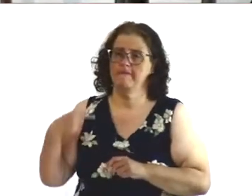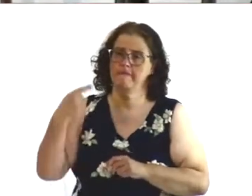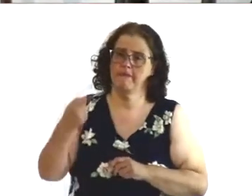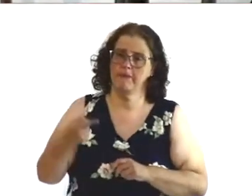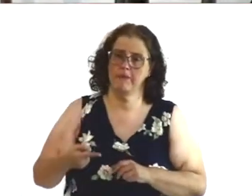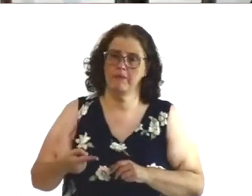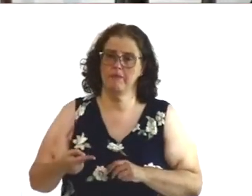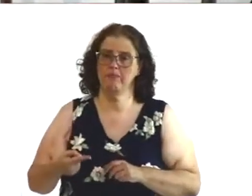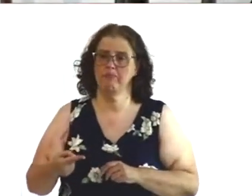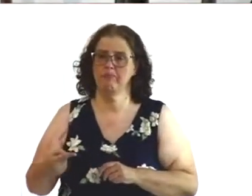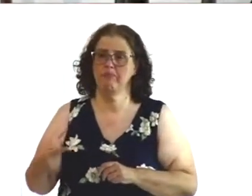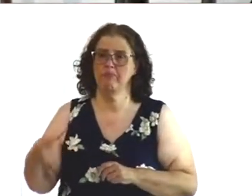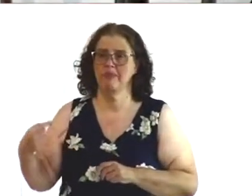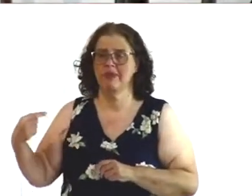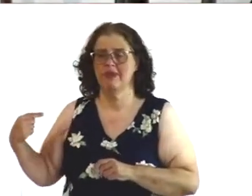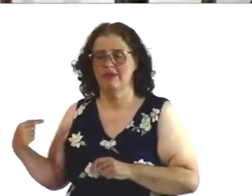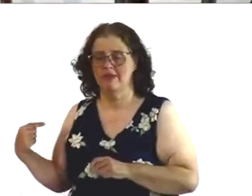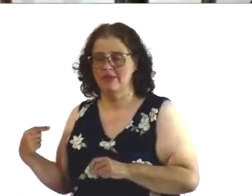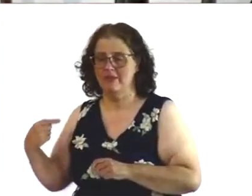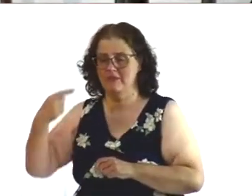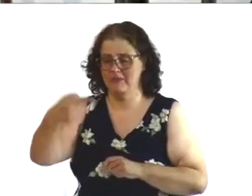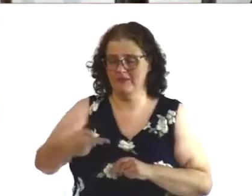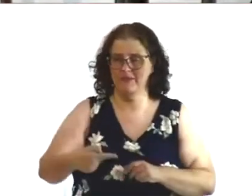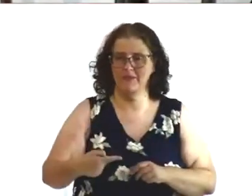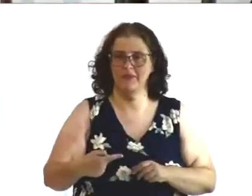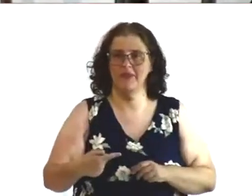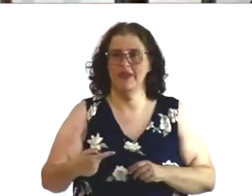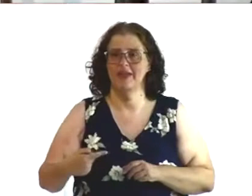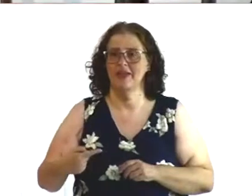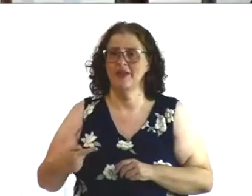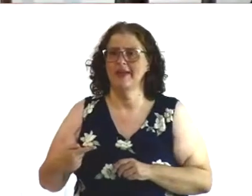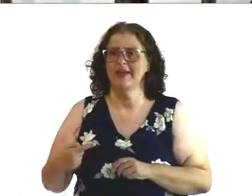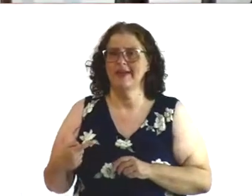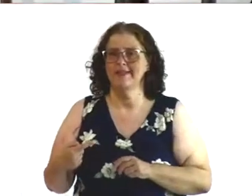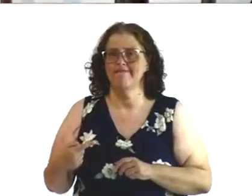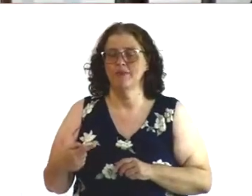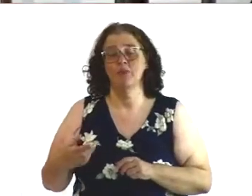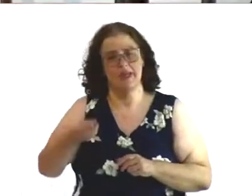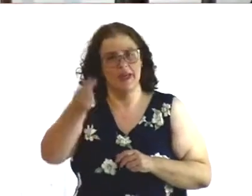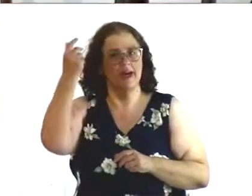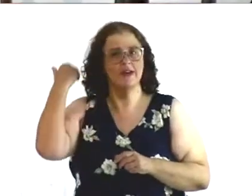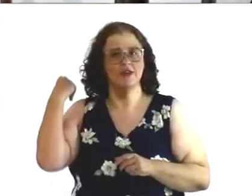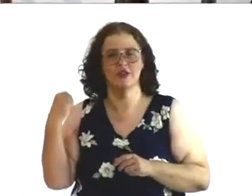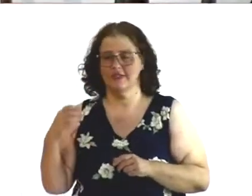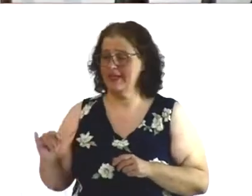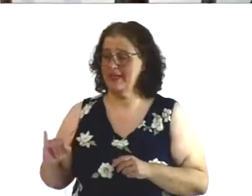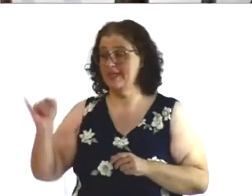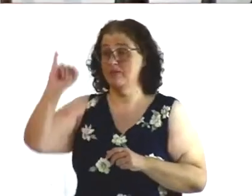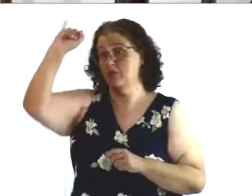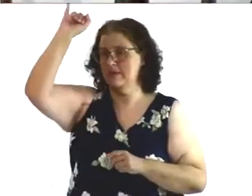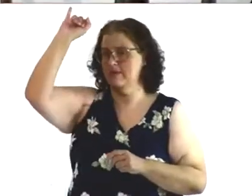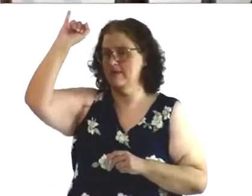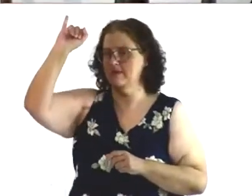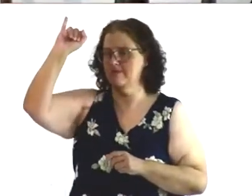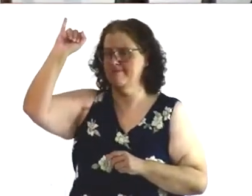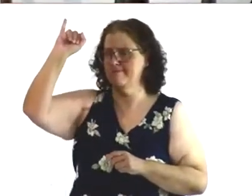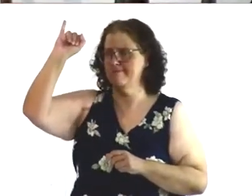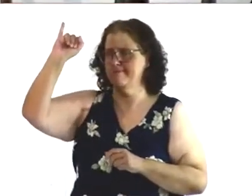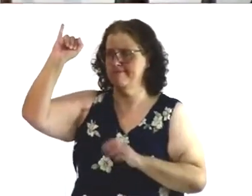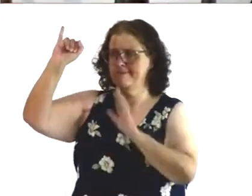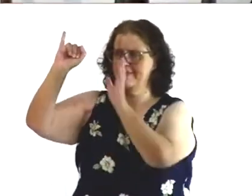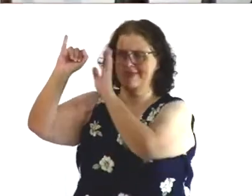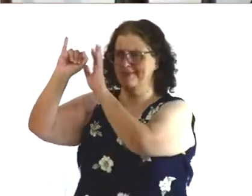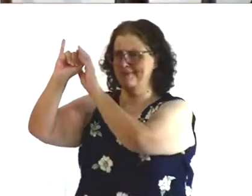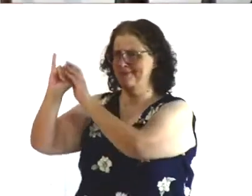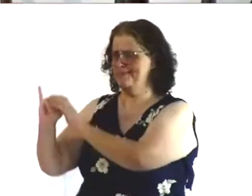antes era primordial nas suas vidas. Pessoas que procuram a Jesus para adorá-lo,